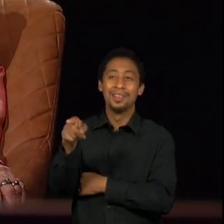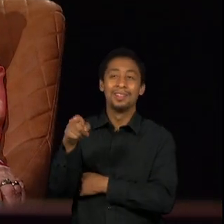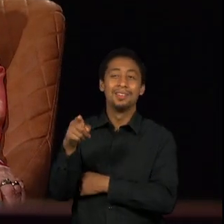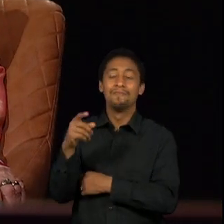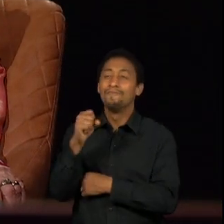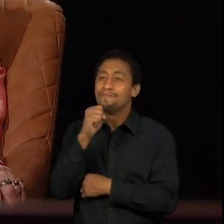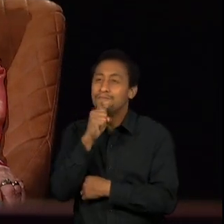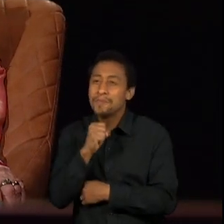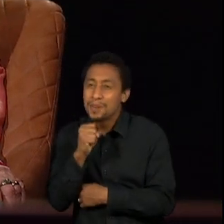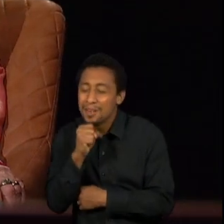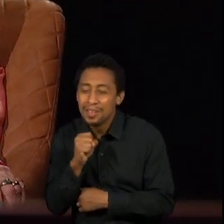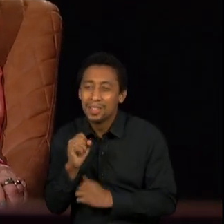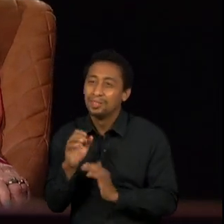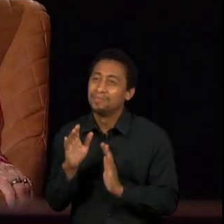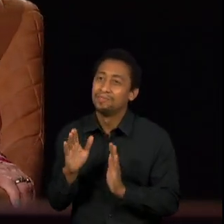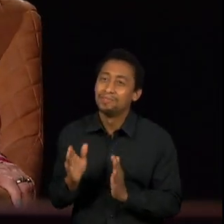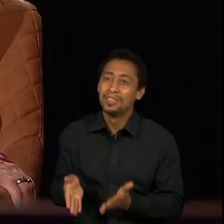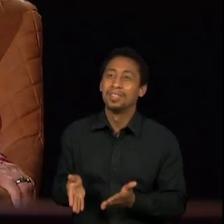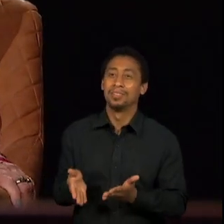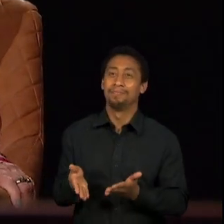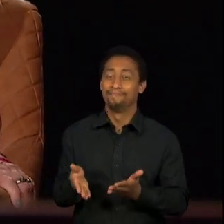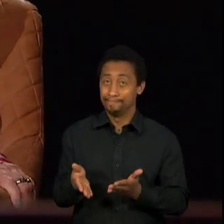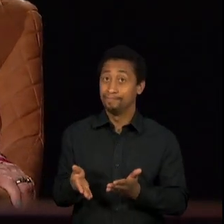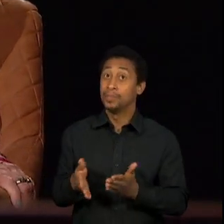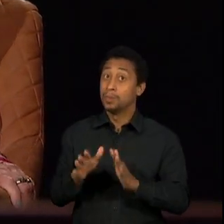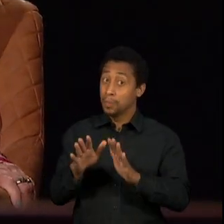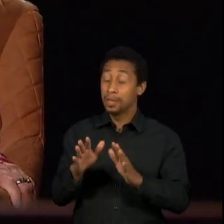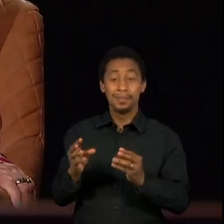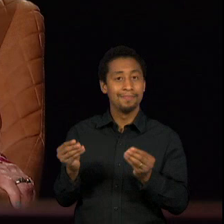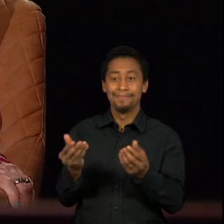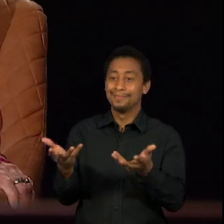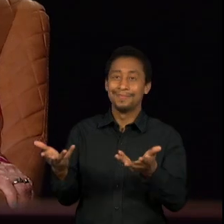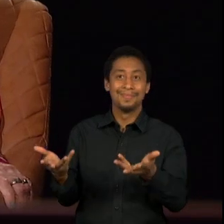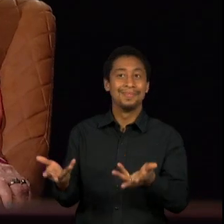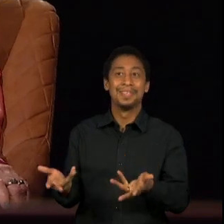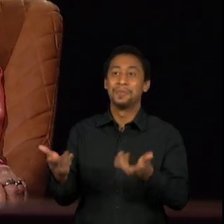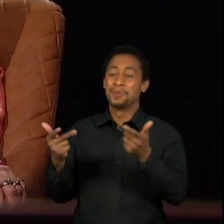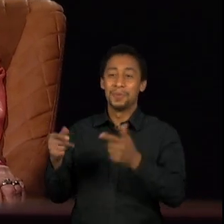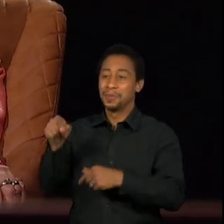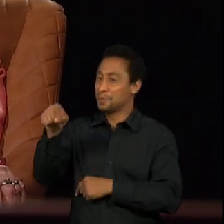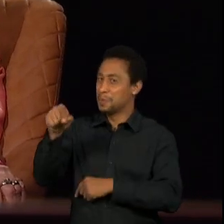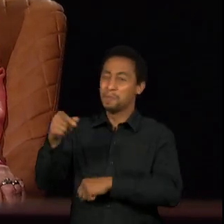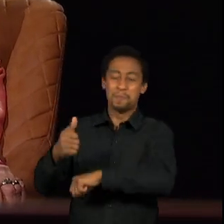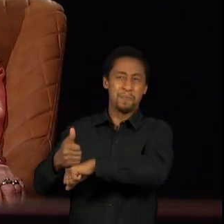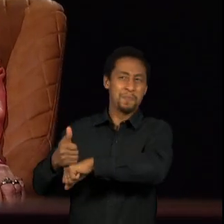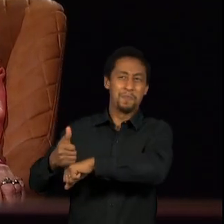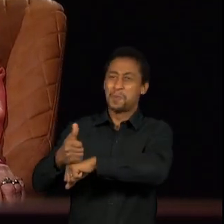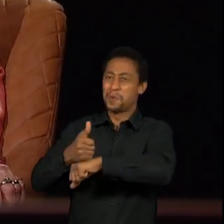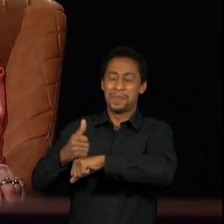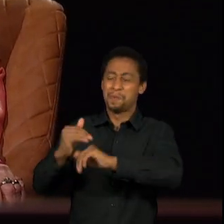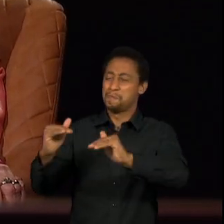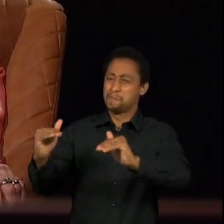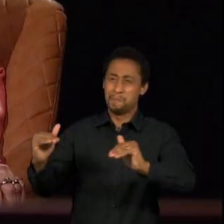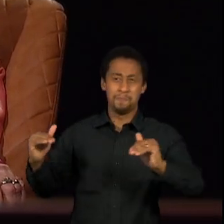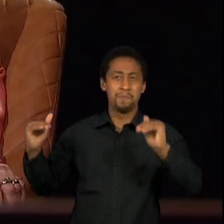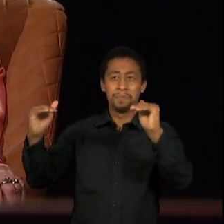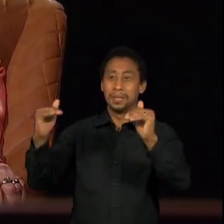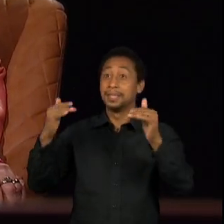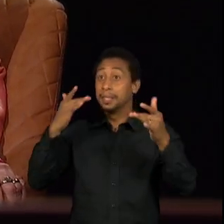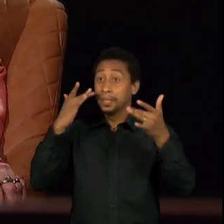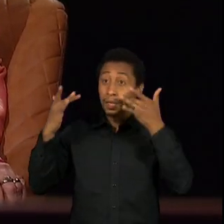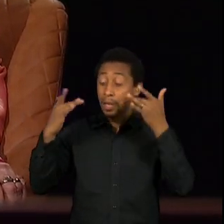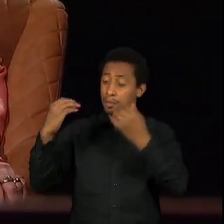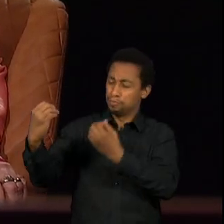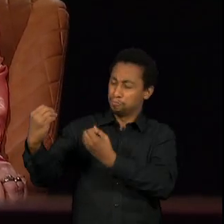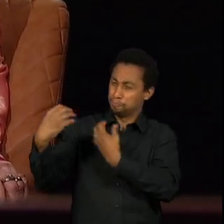assim muito deformadas. Mas eu acho extraordinário, um mestre extraordinário de teatro, que também me veio fortemente,